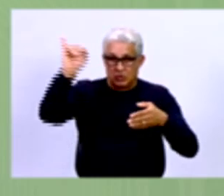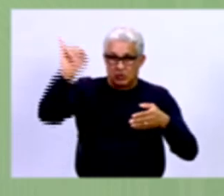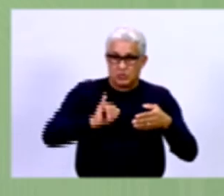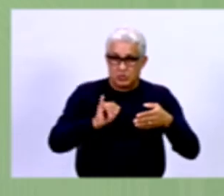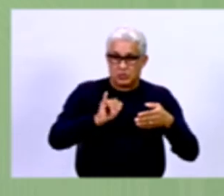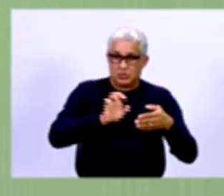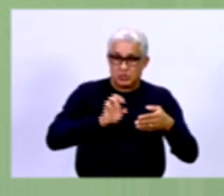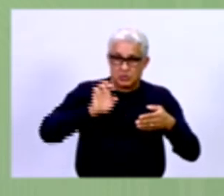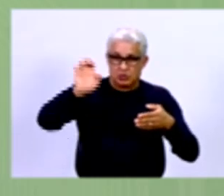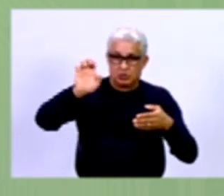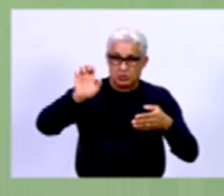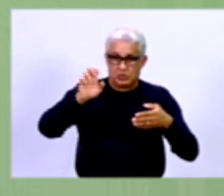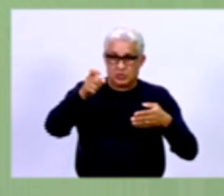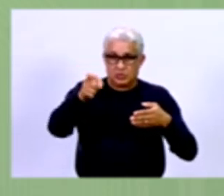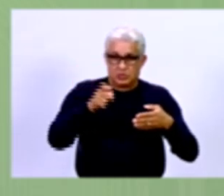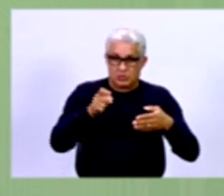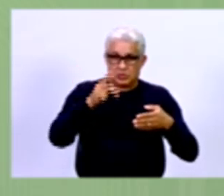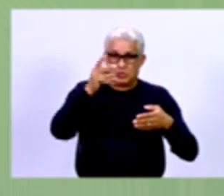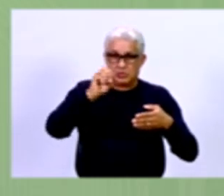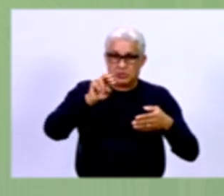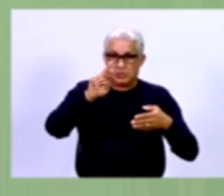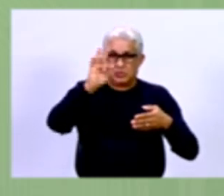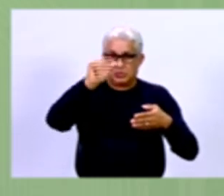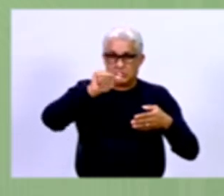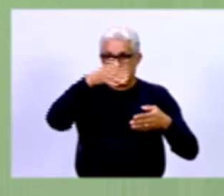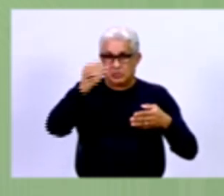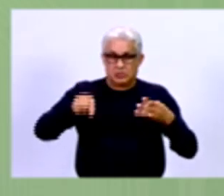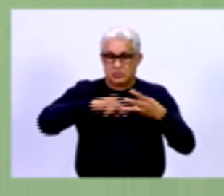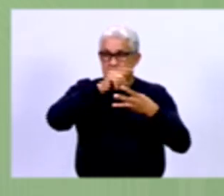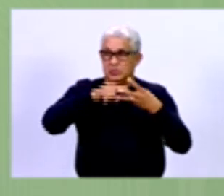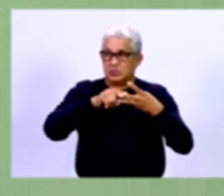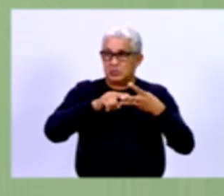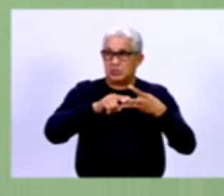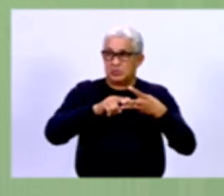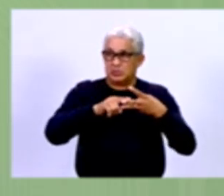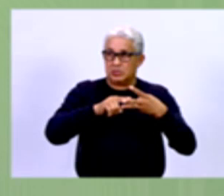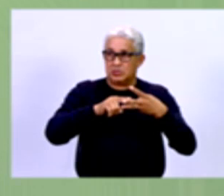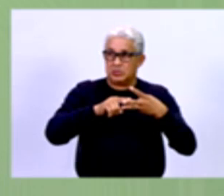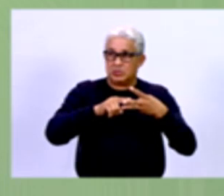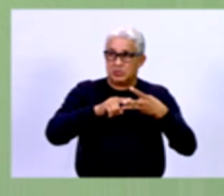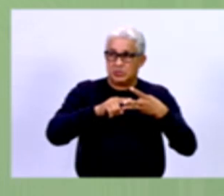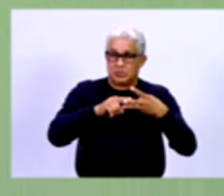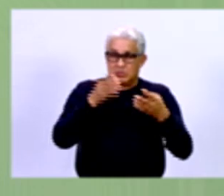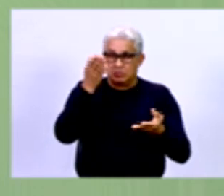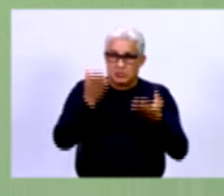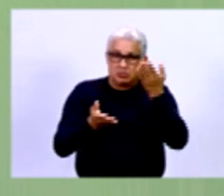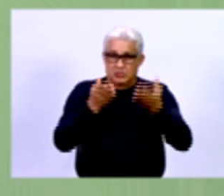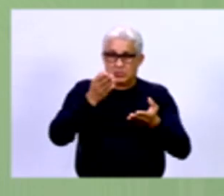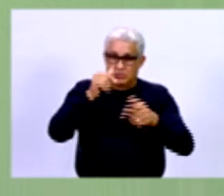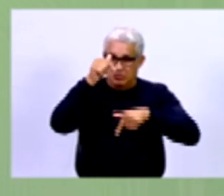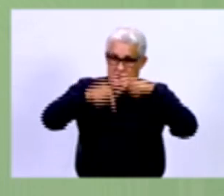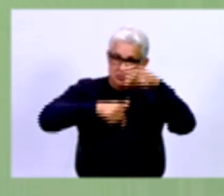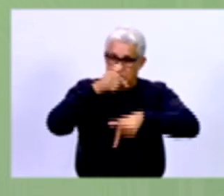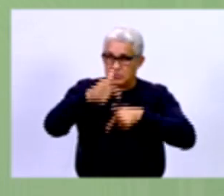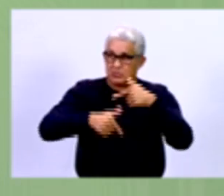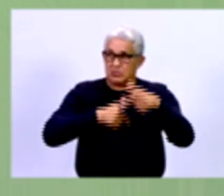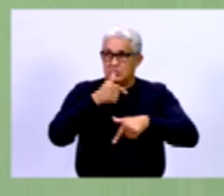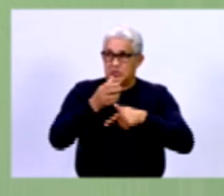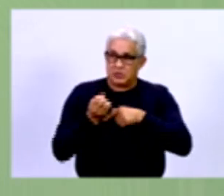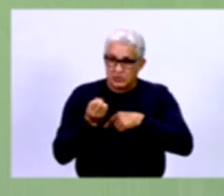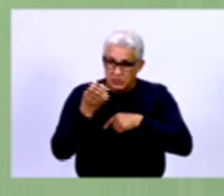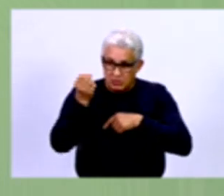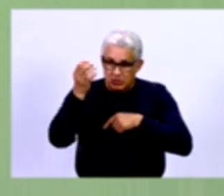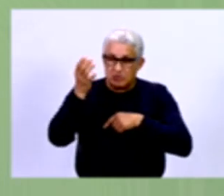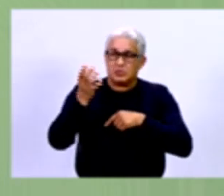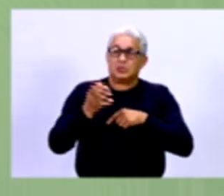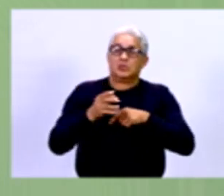e exportações. A segunda é a balança de serviços, que vai constar todos os serviços de transporte, viagens internacionais,